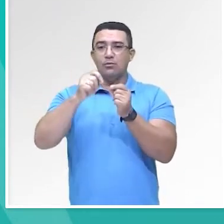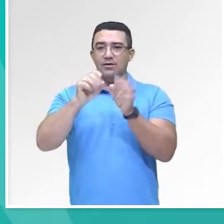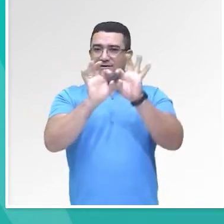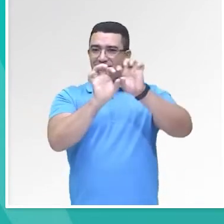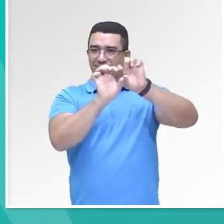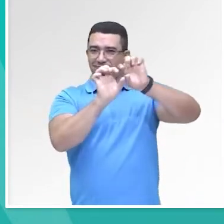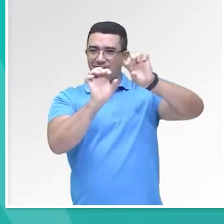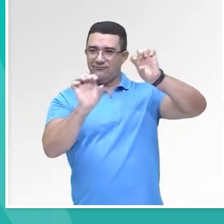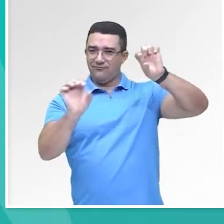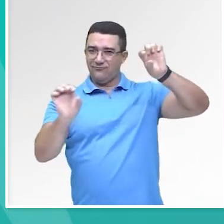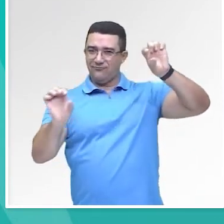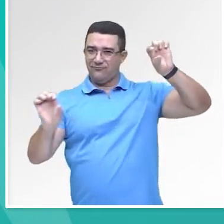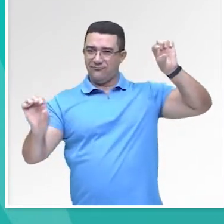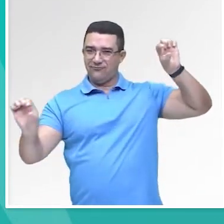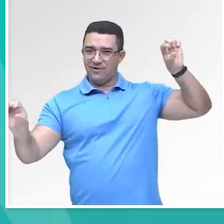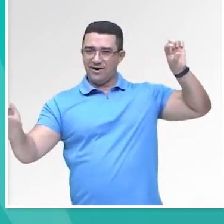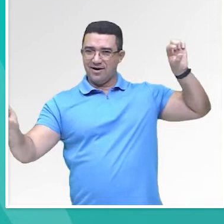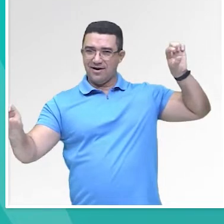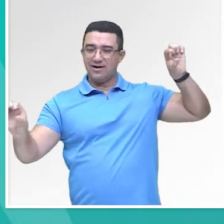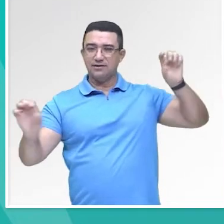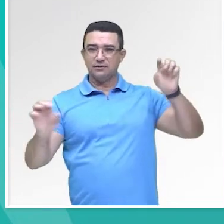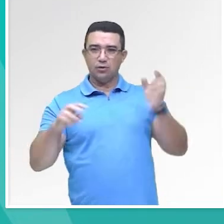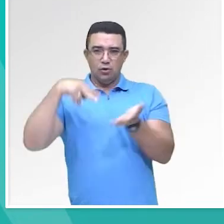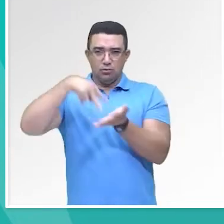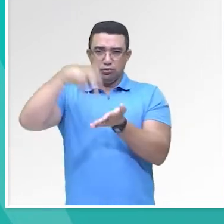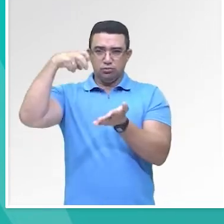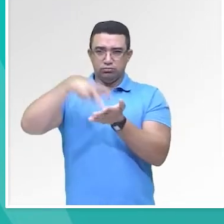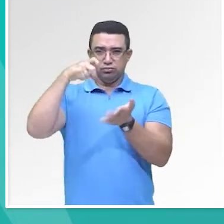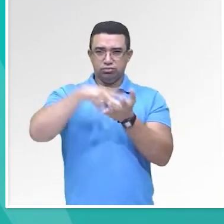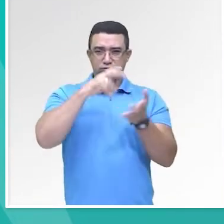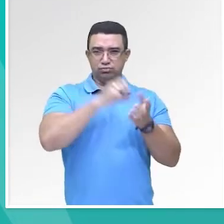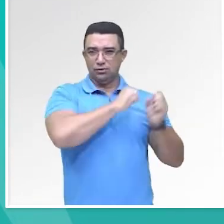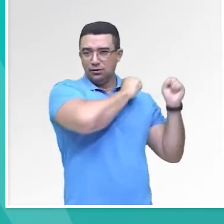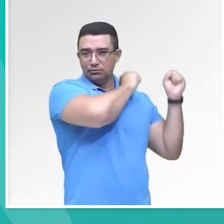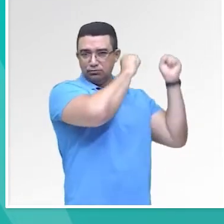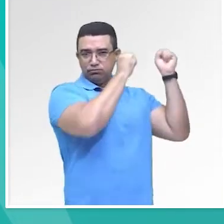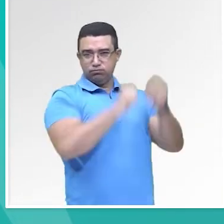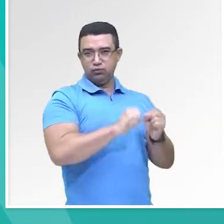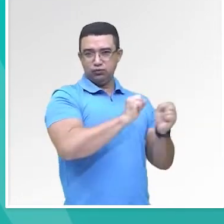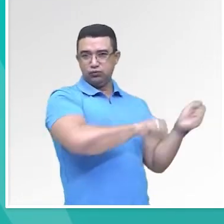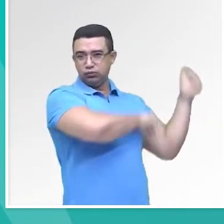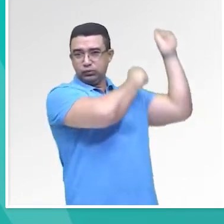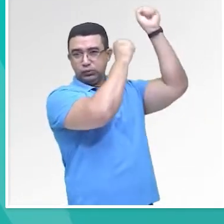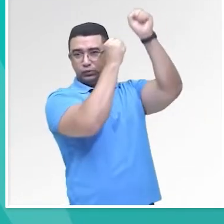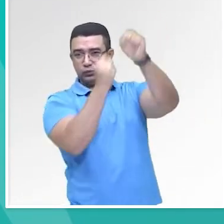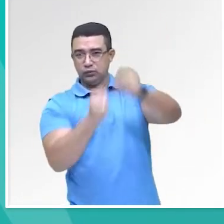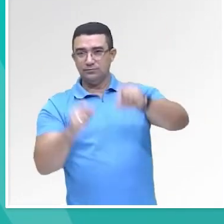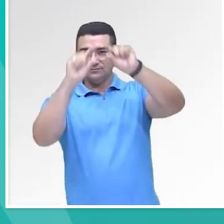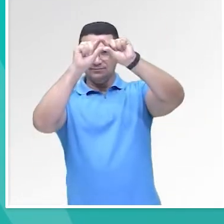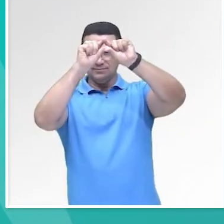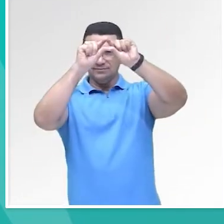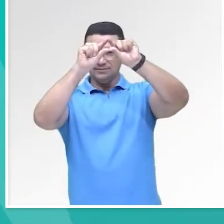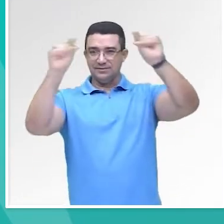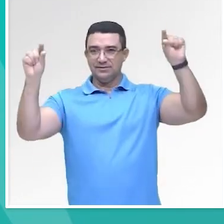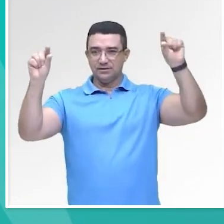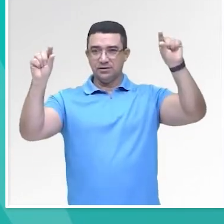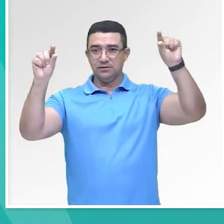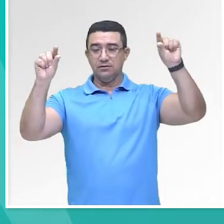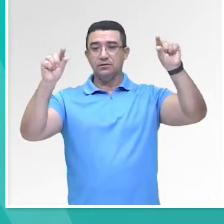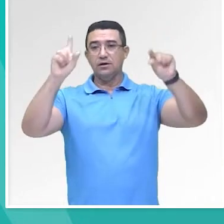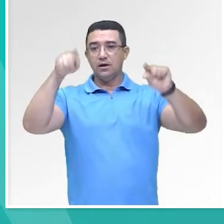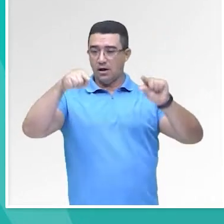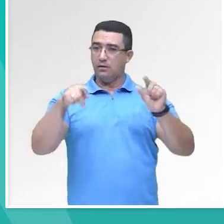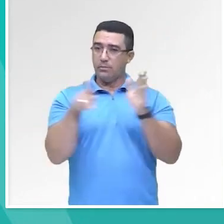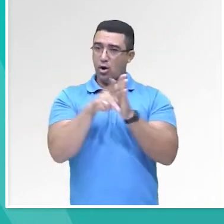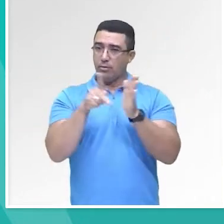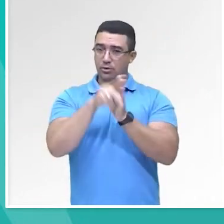vara. O nome já diz, né, que vai precisar desse equipamento para efetuar este salto. Certo?